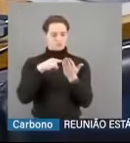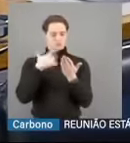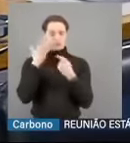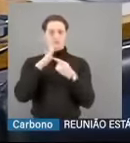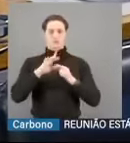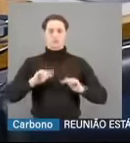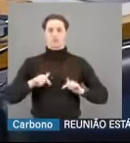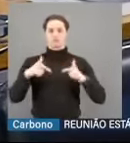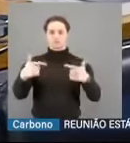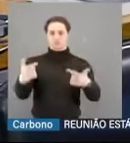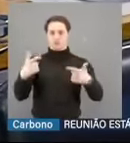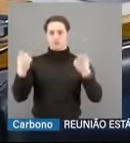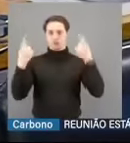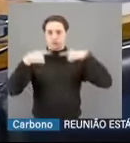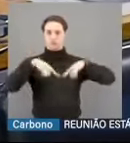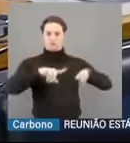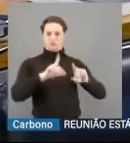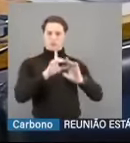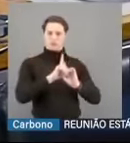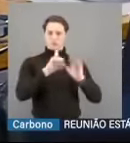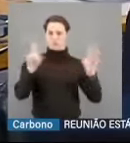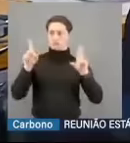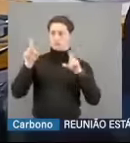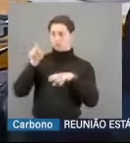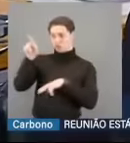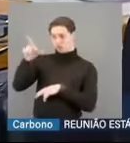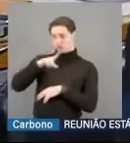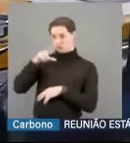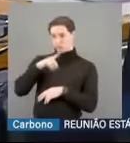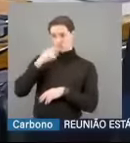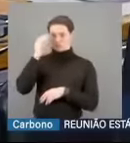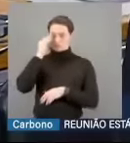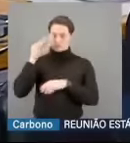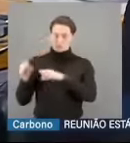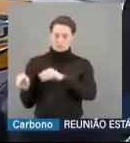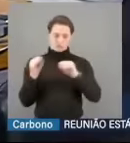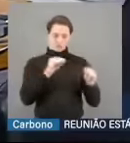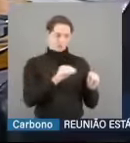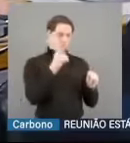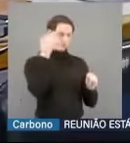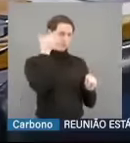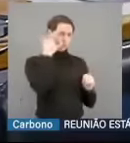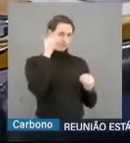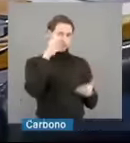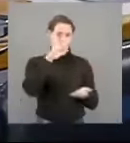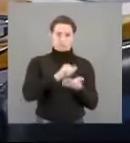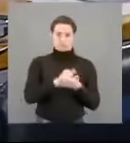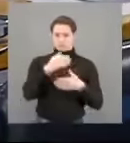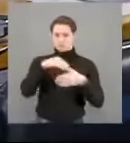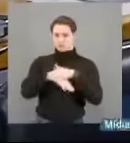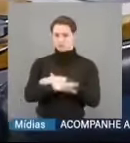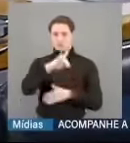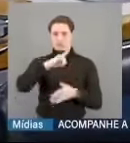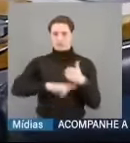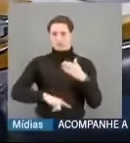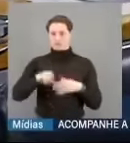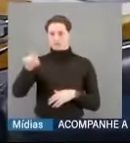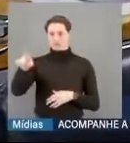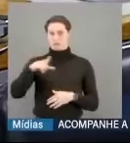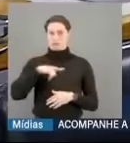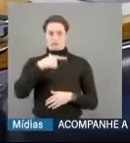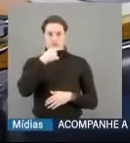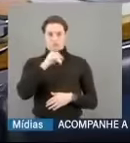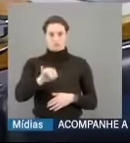ato institucional, como o senhor tinha, e o senhor passou de um celular para o outro, para arquivar um documento que o senhor Ives Gandra,